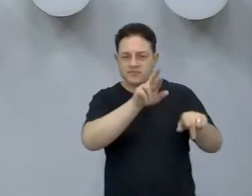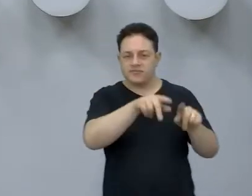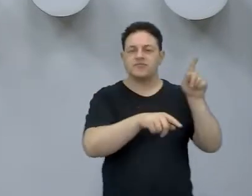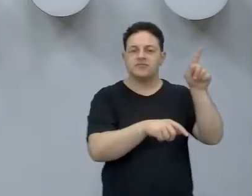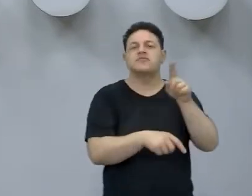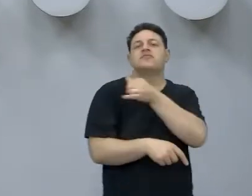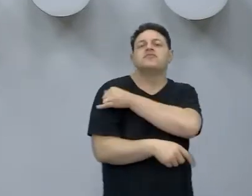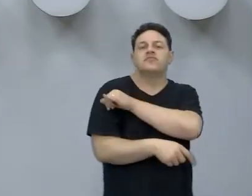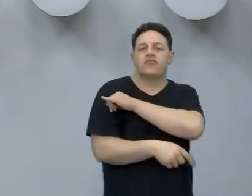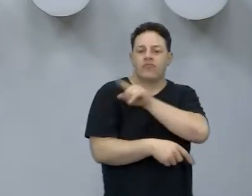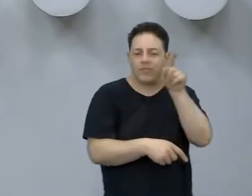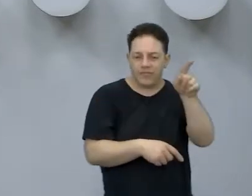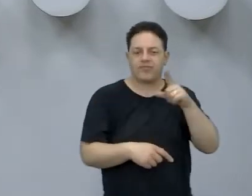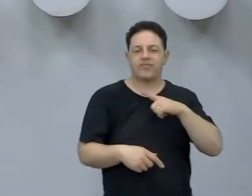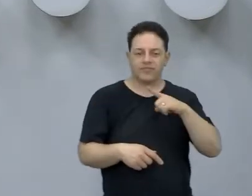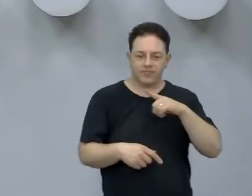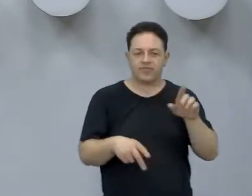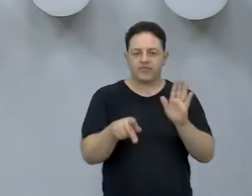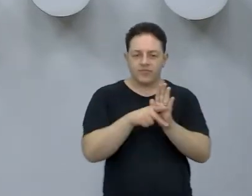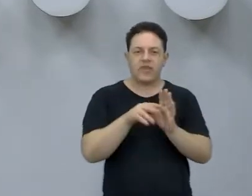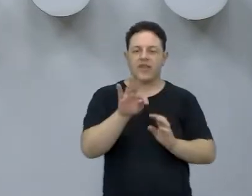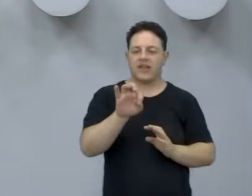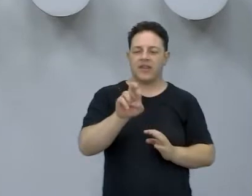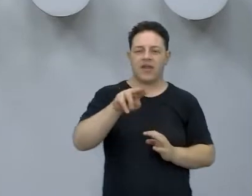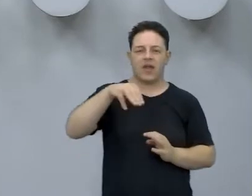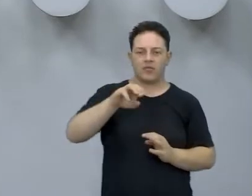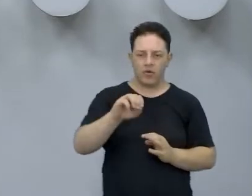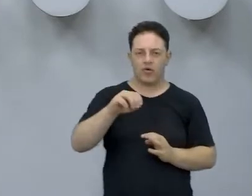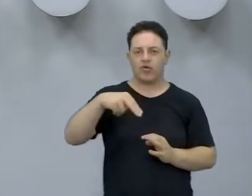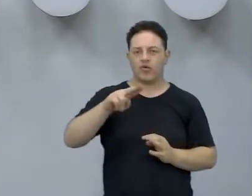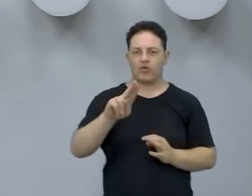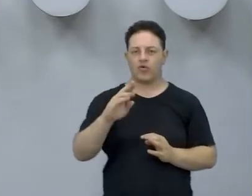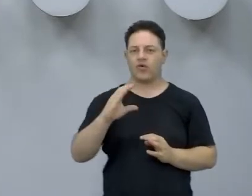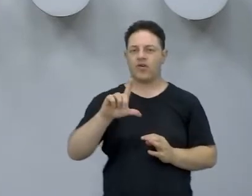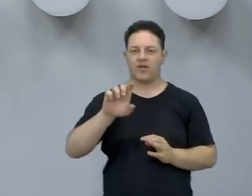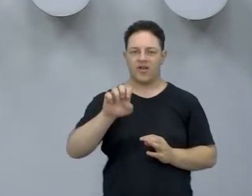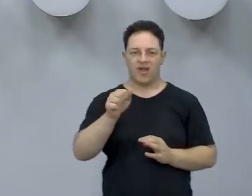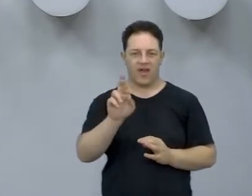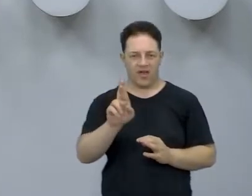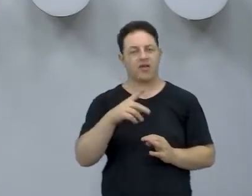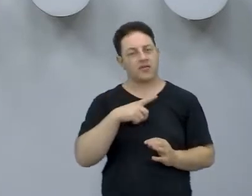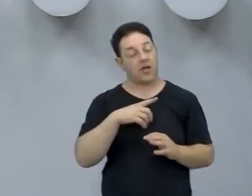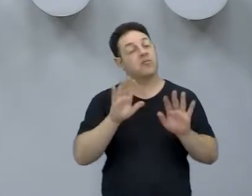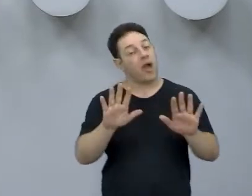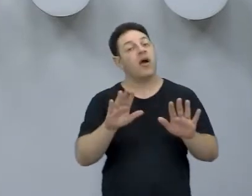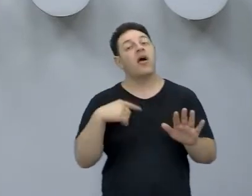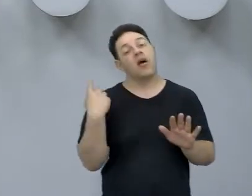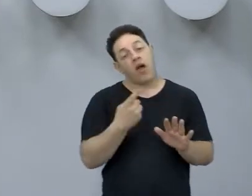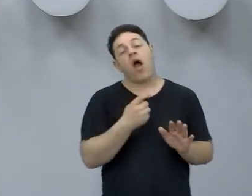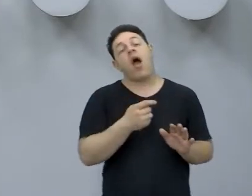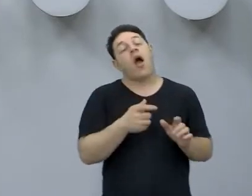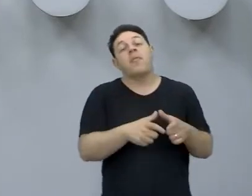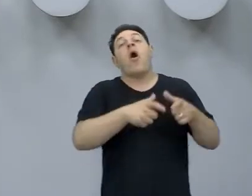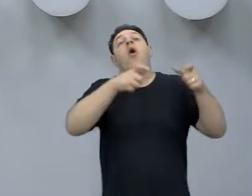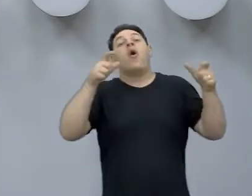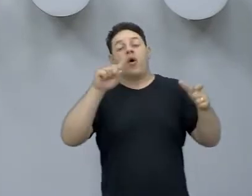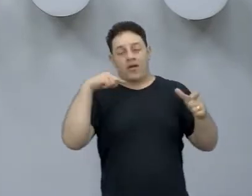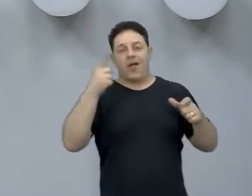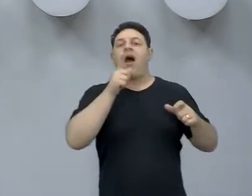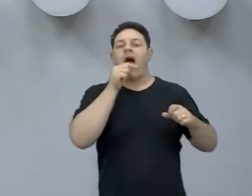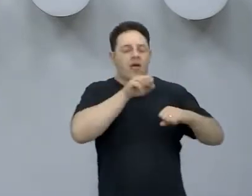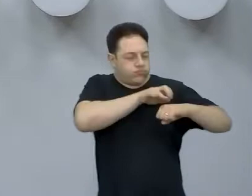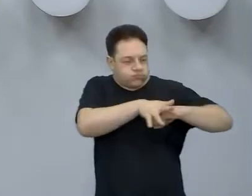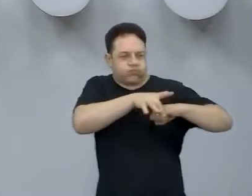Janeiro, usina termonuclear, né? Mas ainda somos dependentes aí das usinas hidroelétricas.